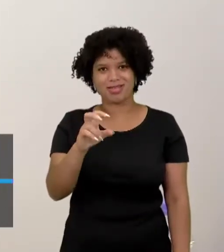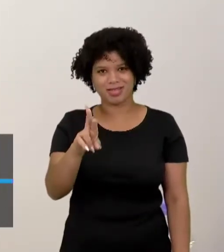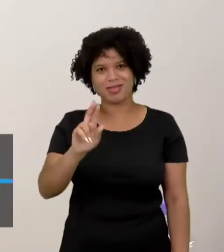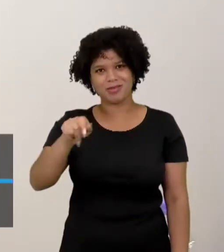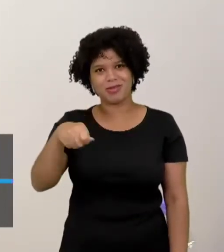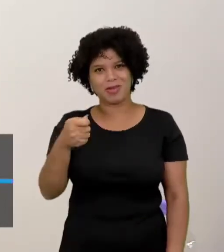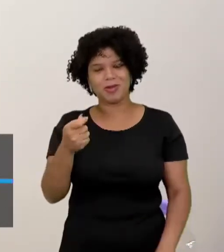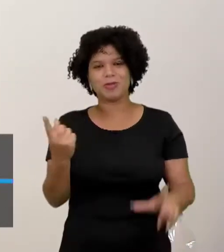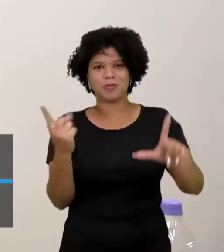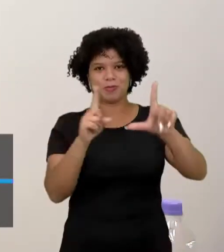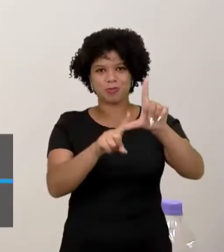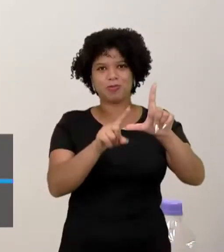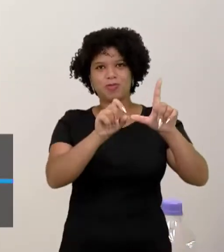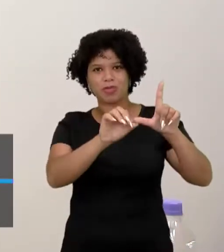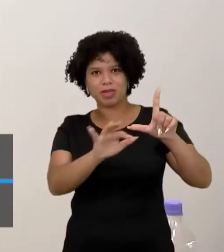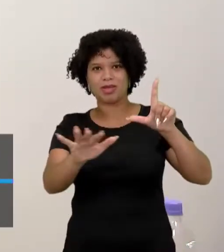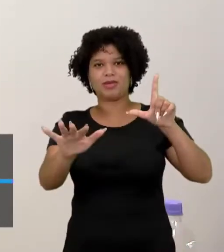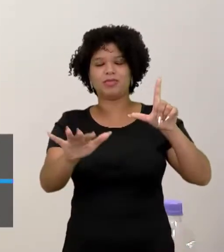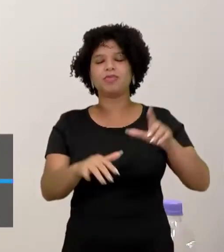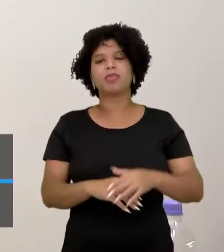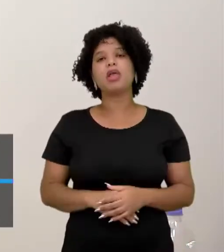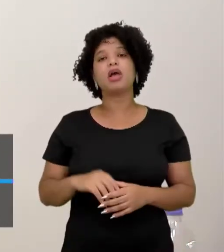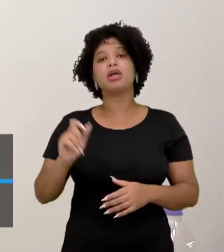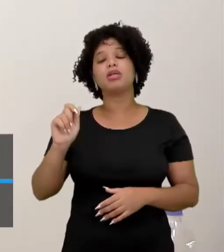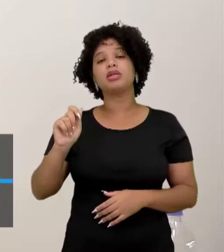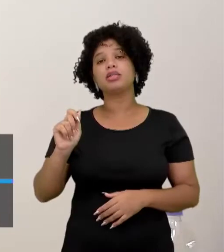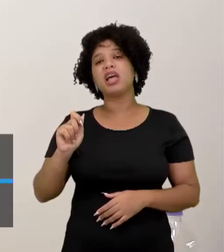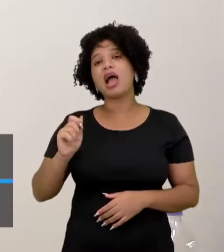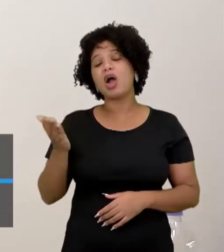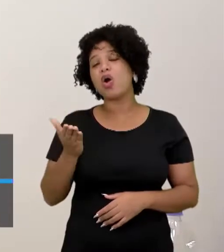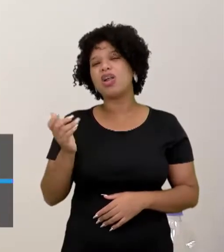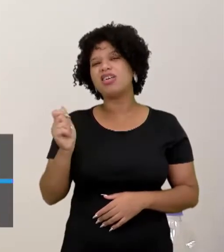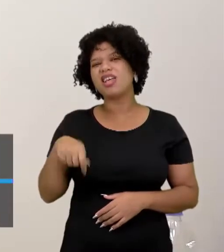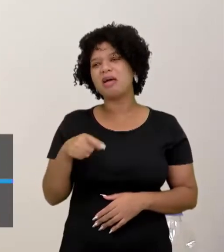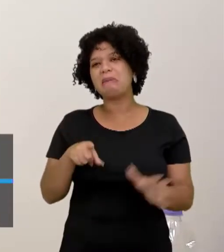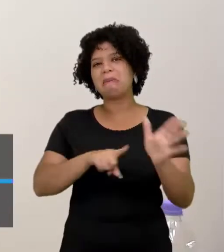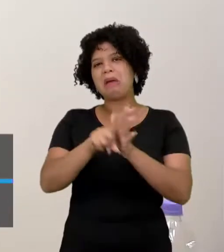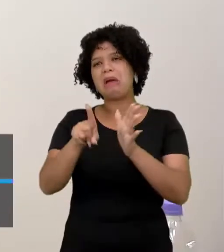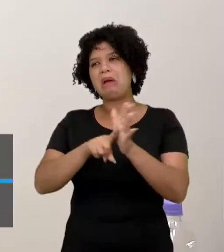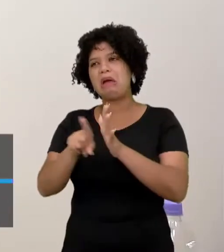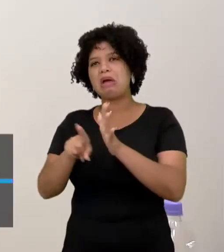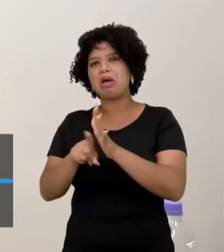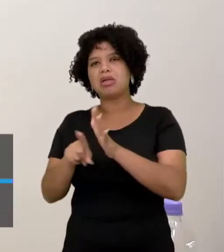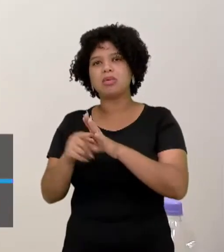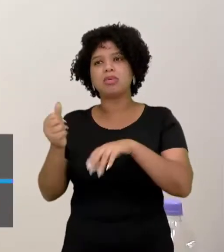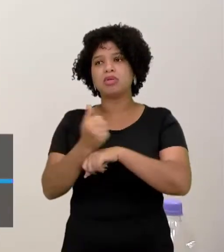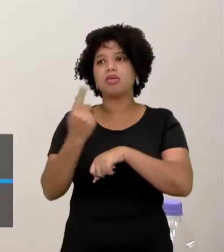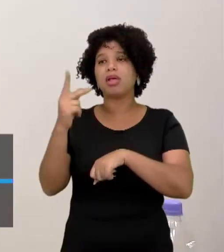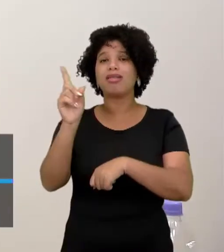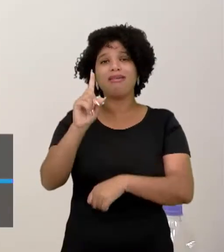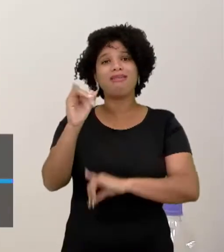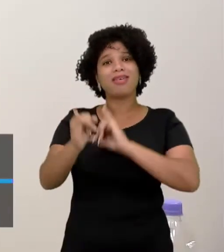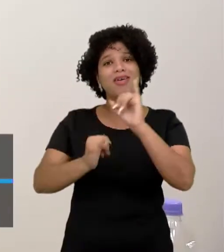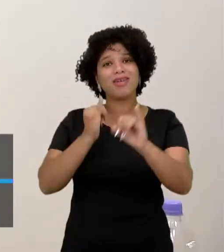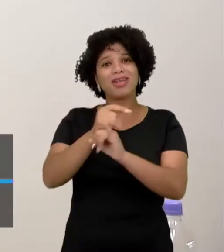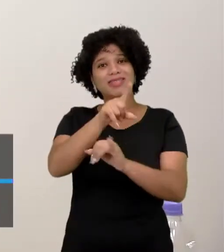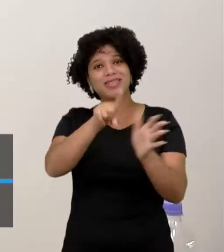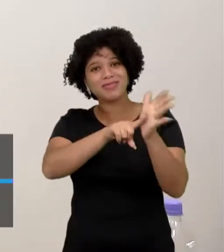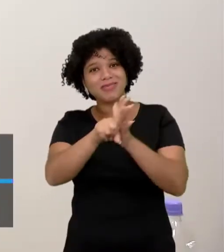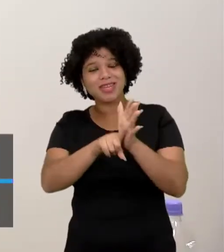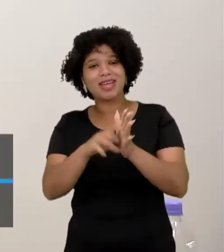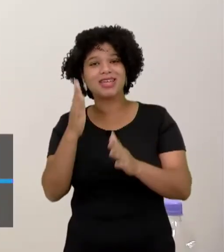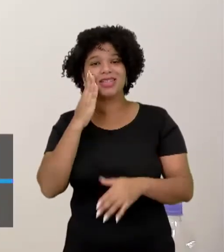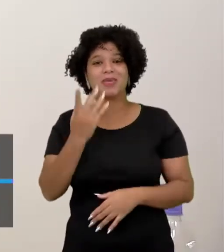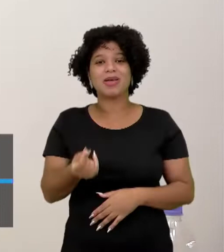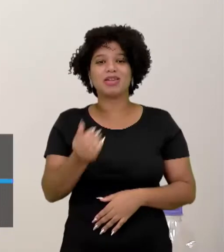um dentista ou mesmo para um influencer, para um youtuber, como é que funciona a profissão, qual é o rendimento, né, a questão